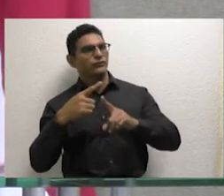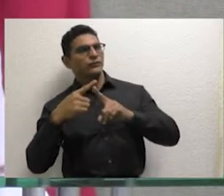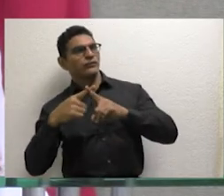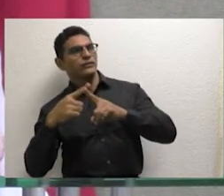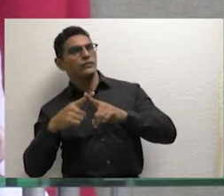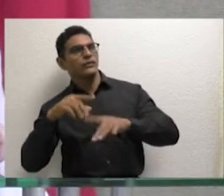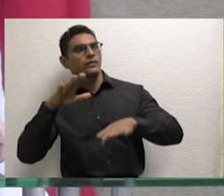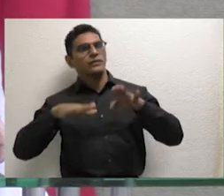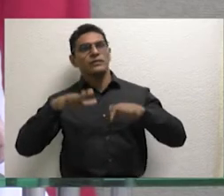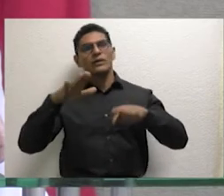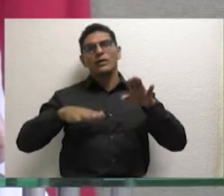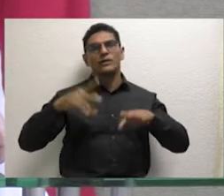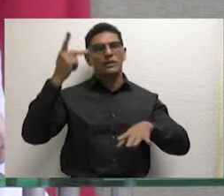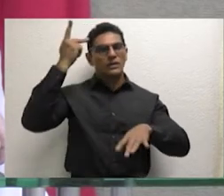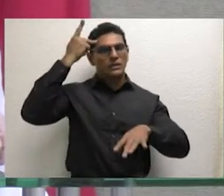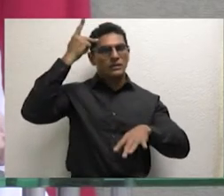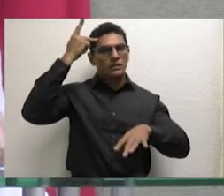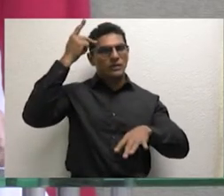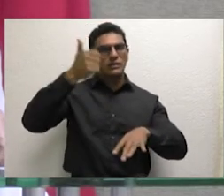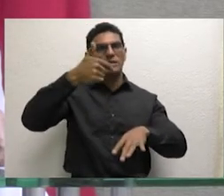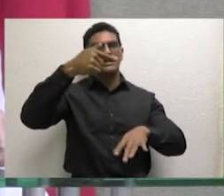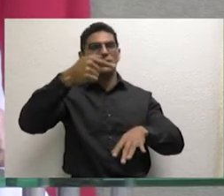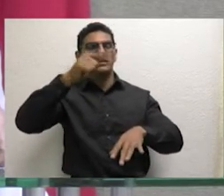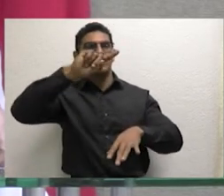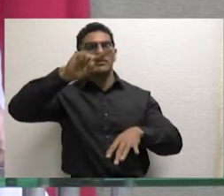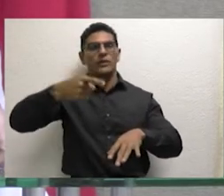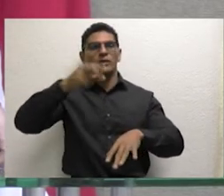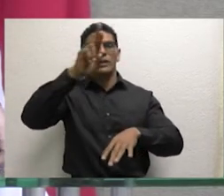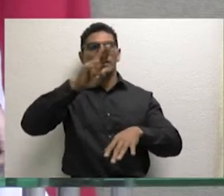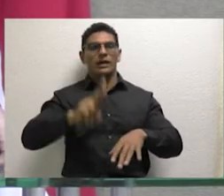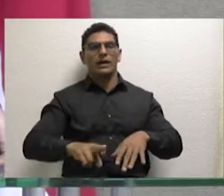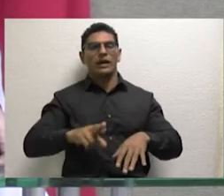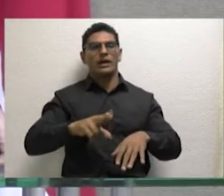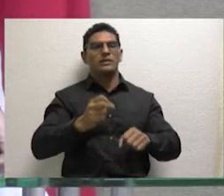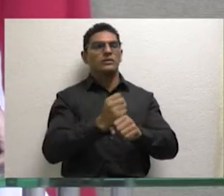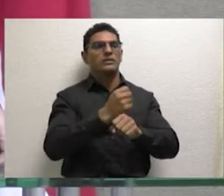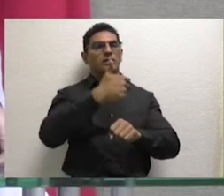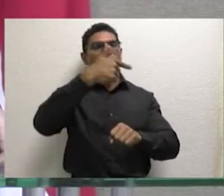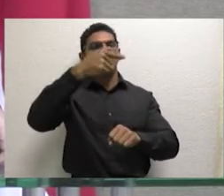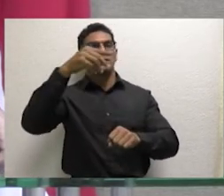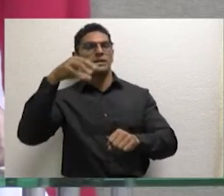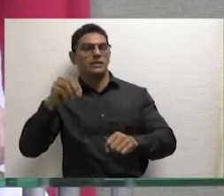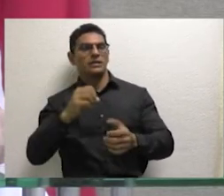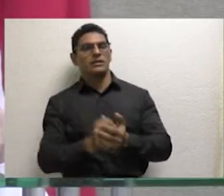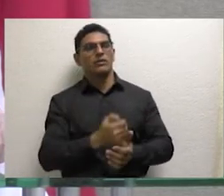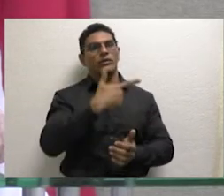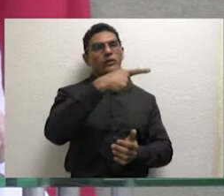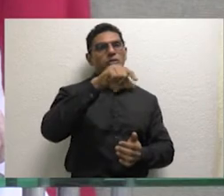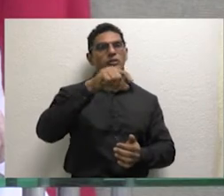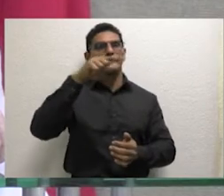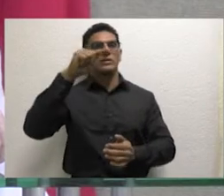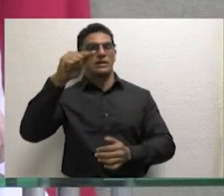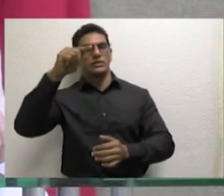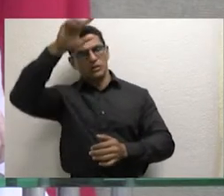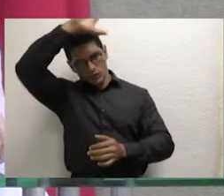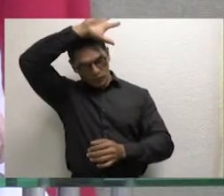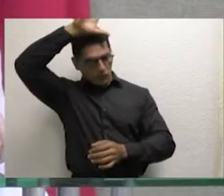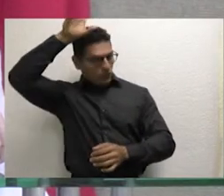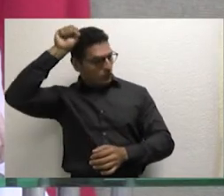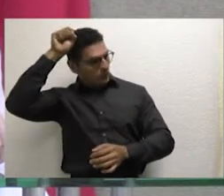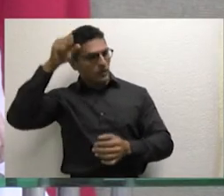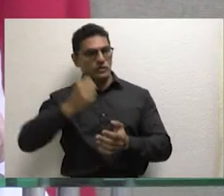salarial equivalente a 17 mil reais nos anos 70 contra 2.7 do estado do Amazonas